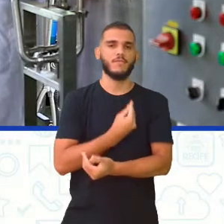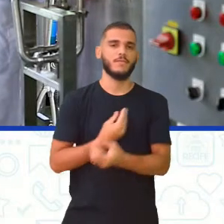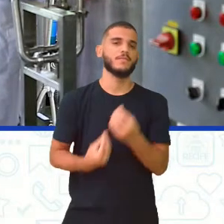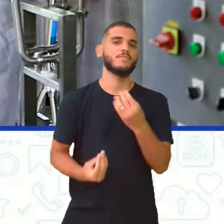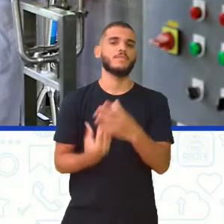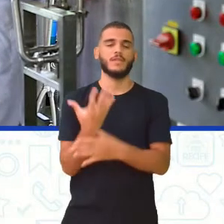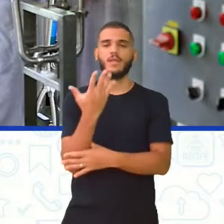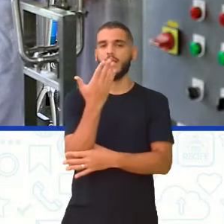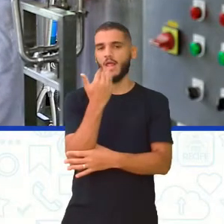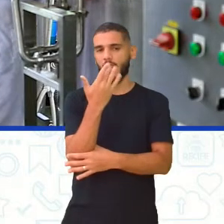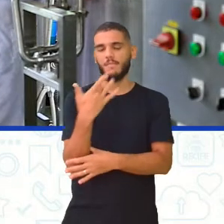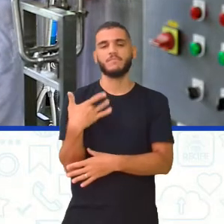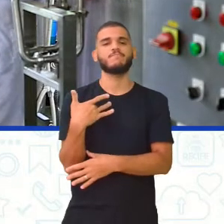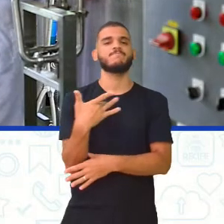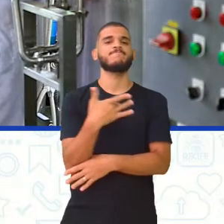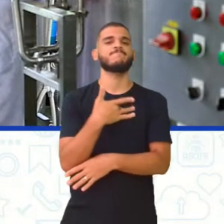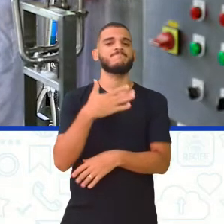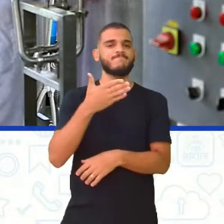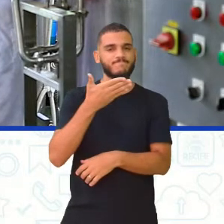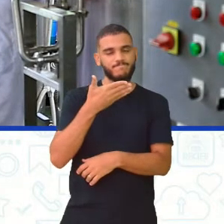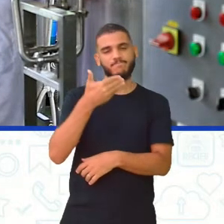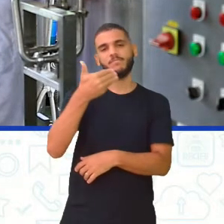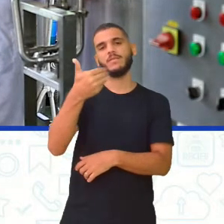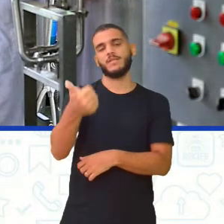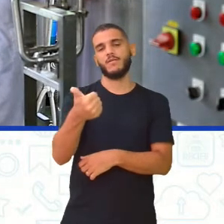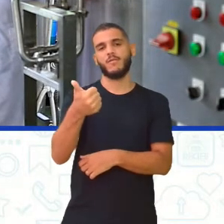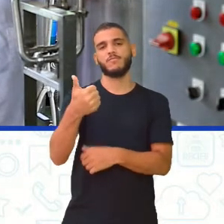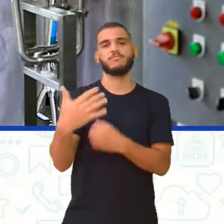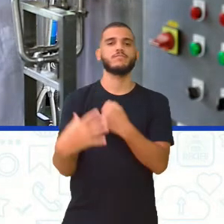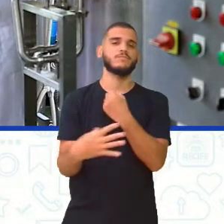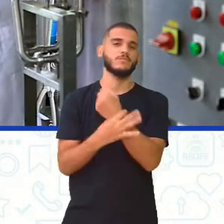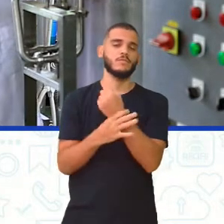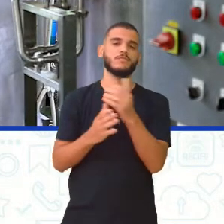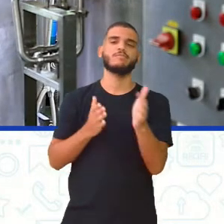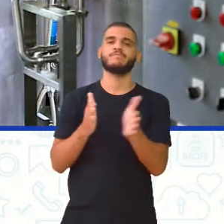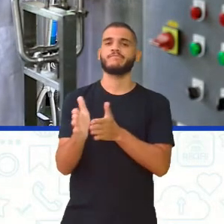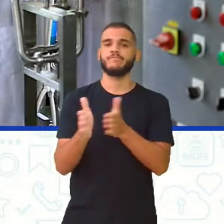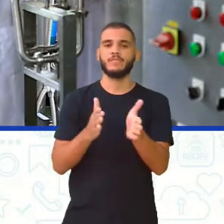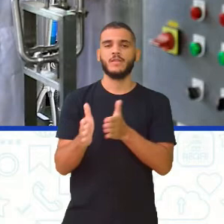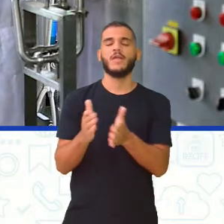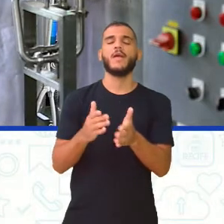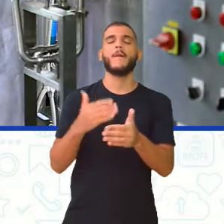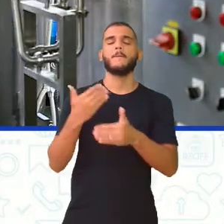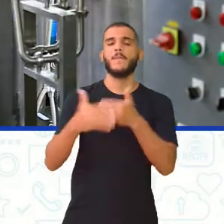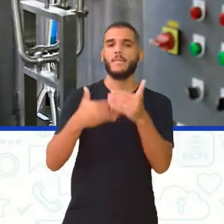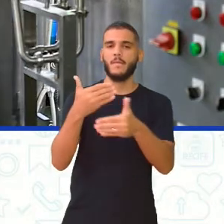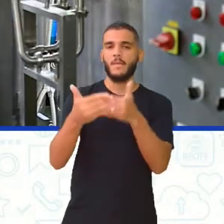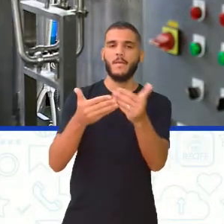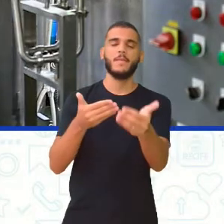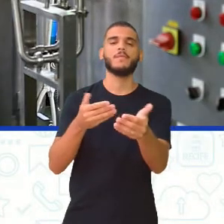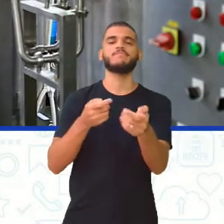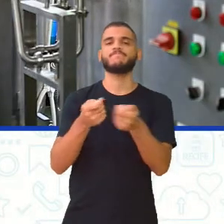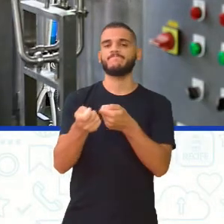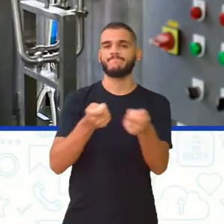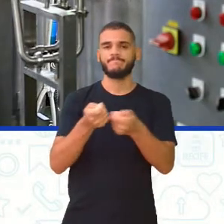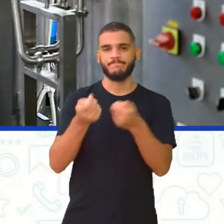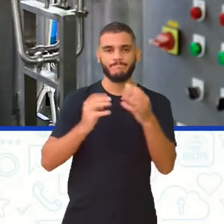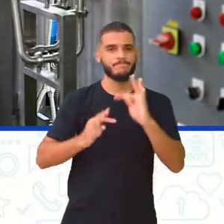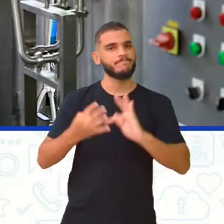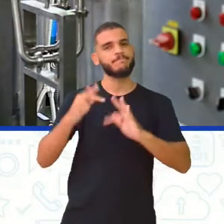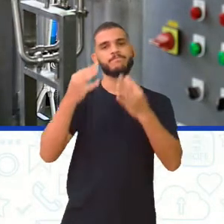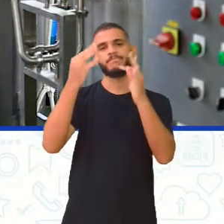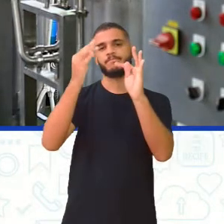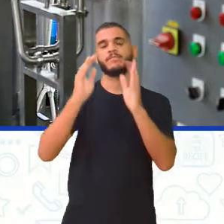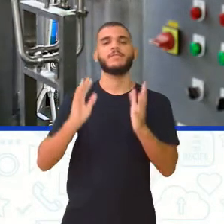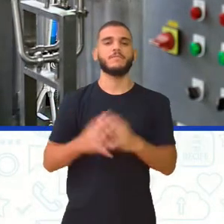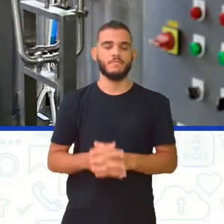mais saudáveis, seguros e acessíveis com processos controlados de alta tecnologia. Então, aqui a gente está indo em